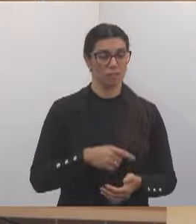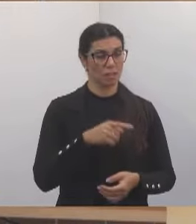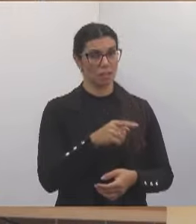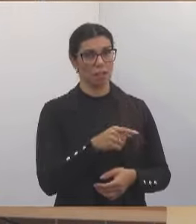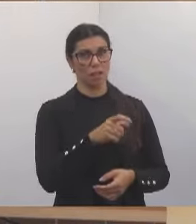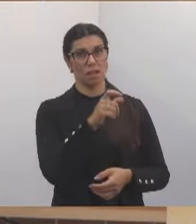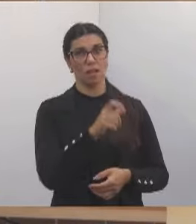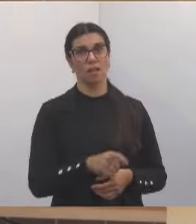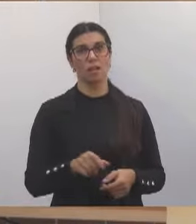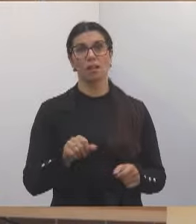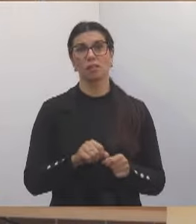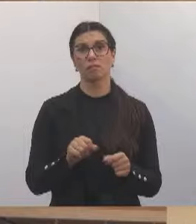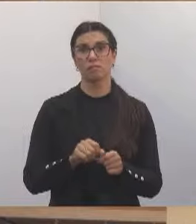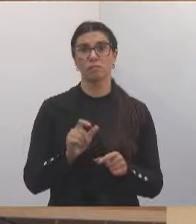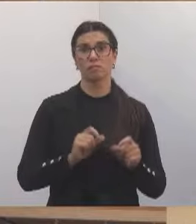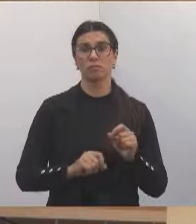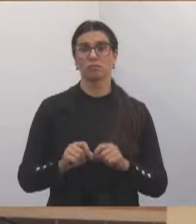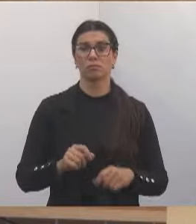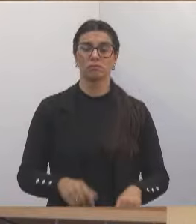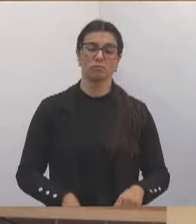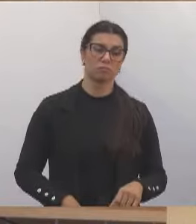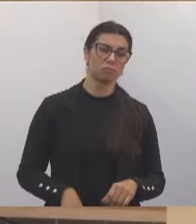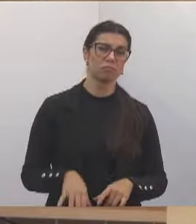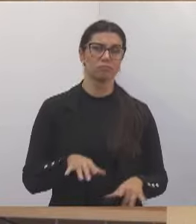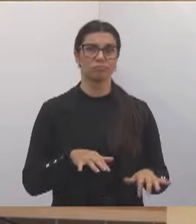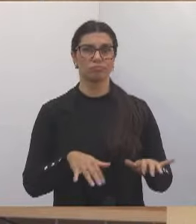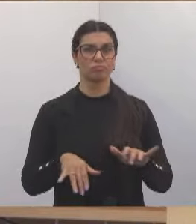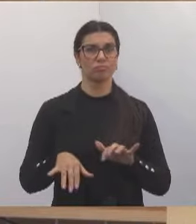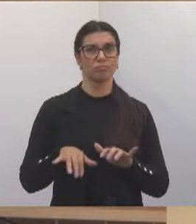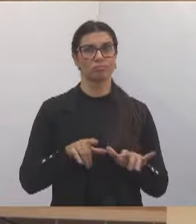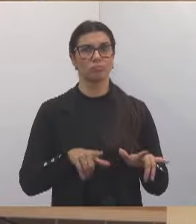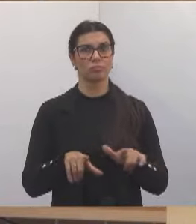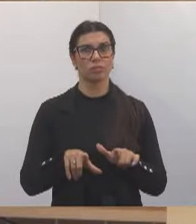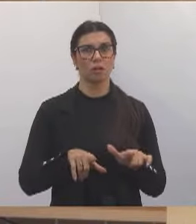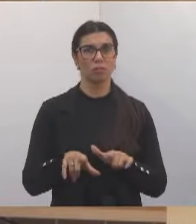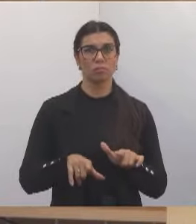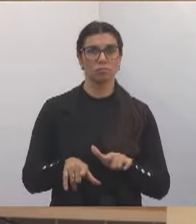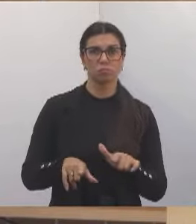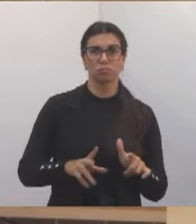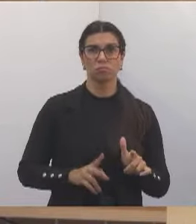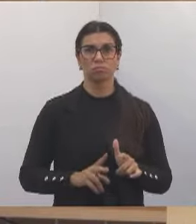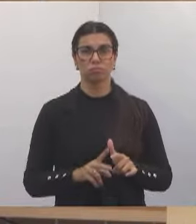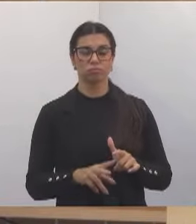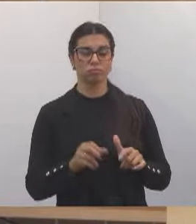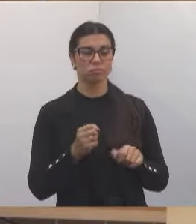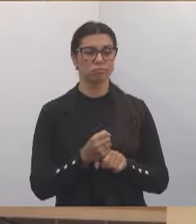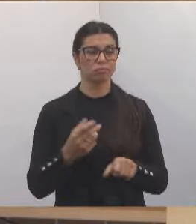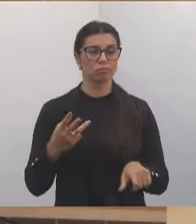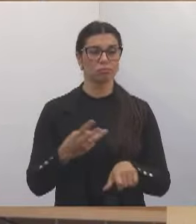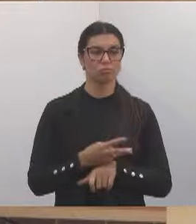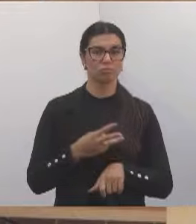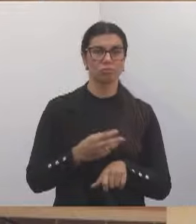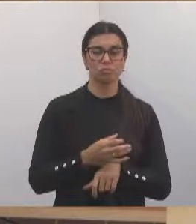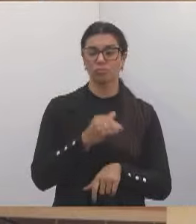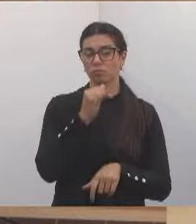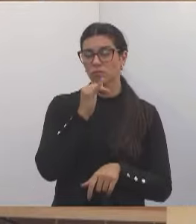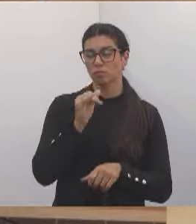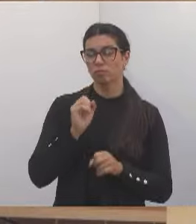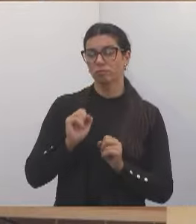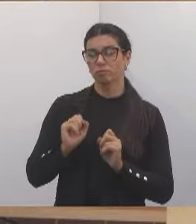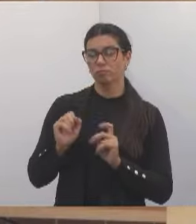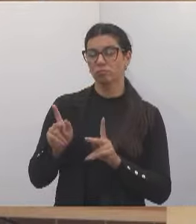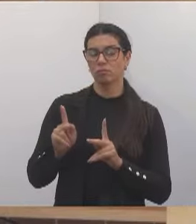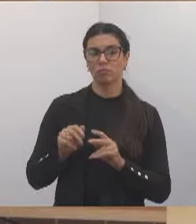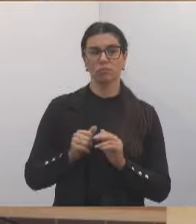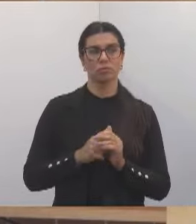vai e está lá trabalhando, ela pega, manda um zap e fala assim para o patrão: tá bom, e